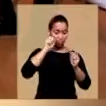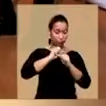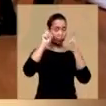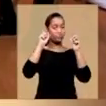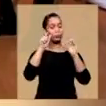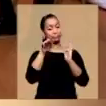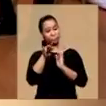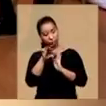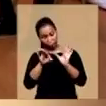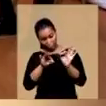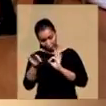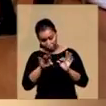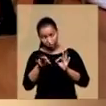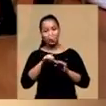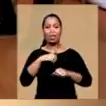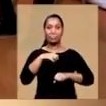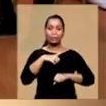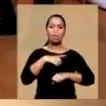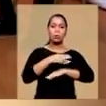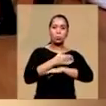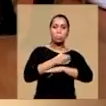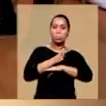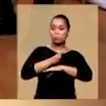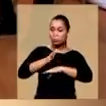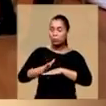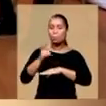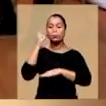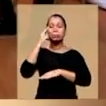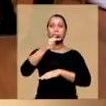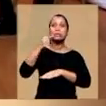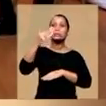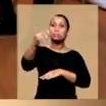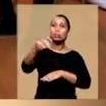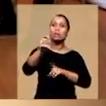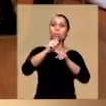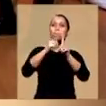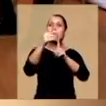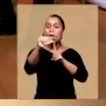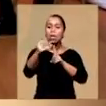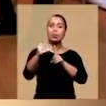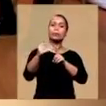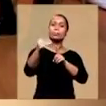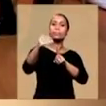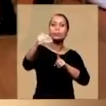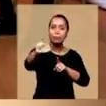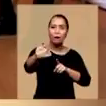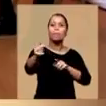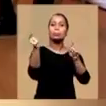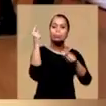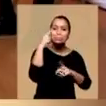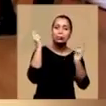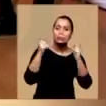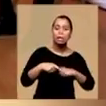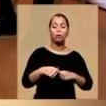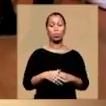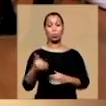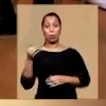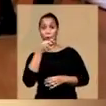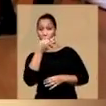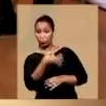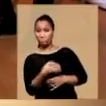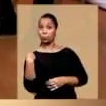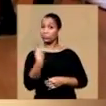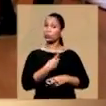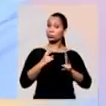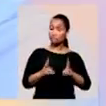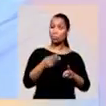se planejar, ter toda uma rotina, pensar daqui uma semana, daqui um mês, pensar a longo prazo, né? Uma dica que nós